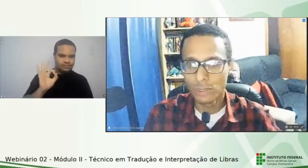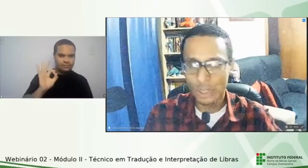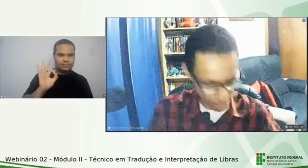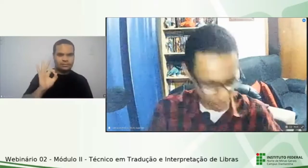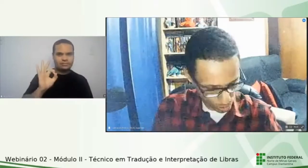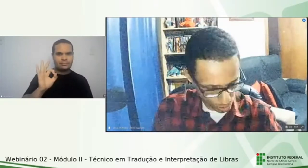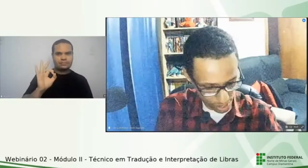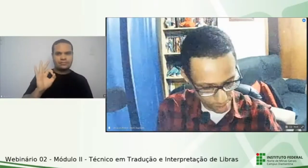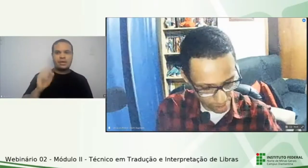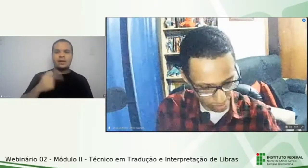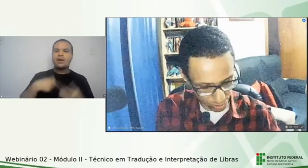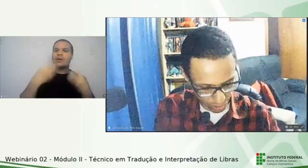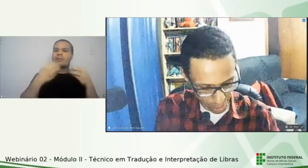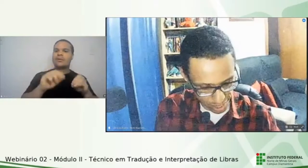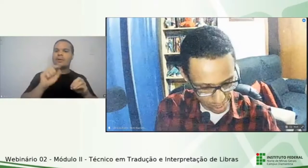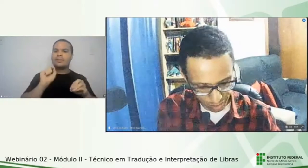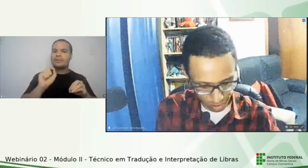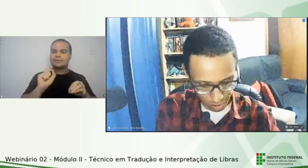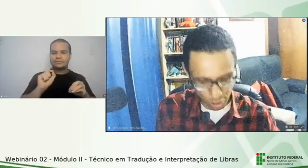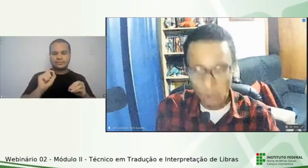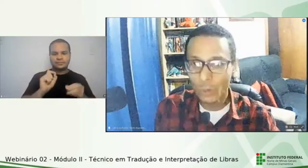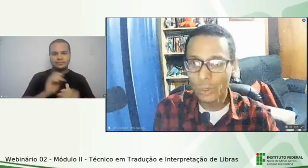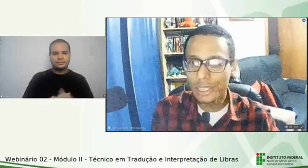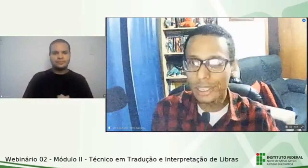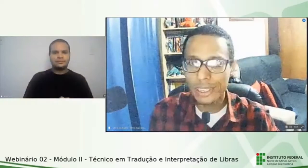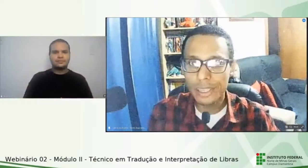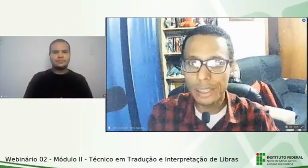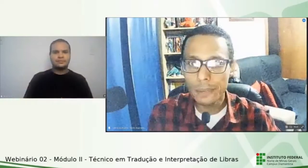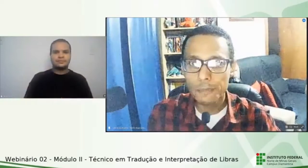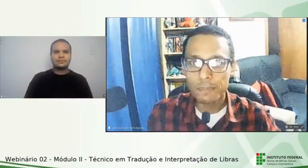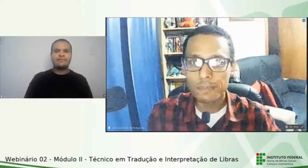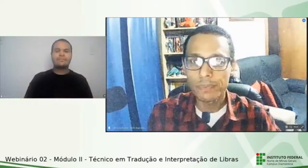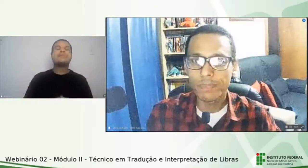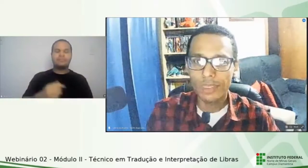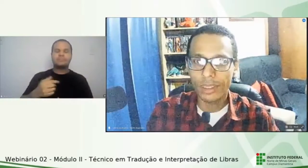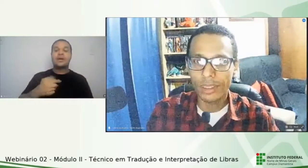eu vou até colocar aqui para vocês o link